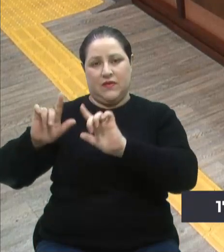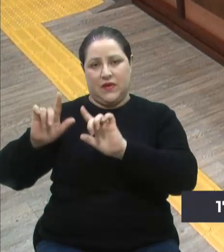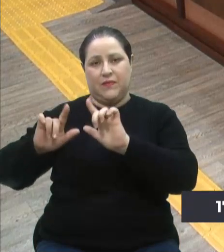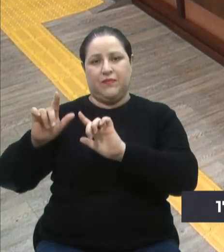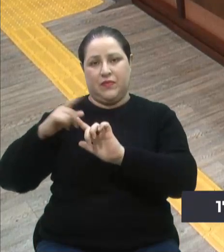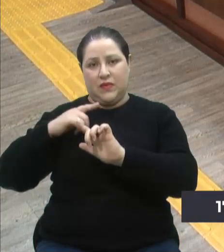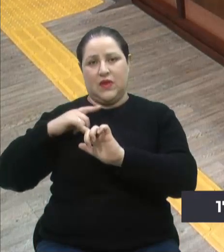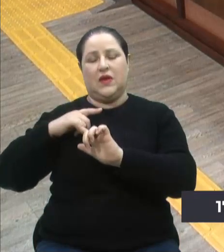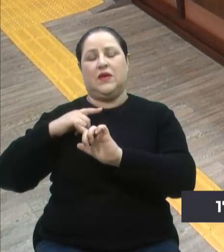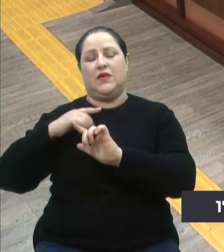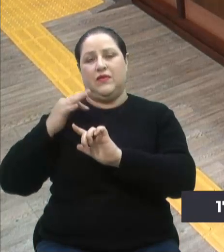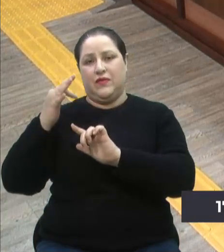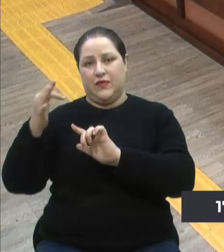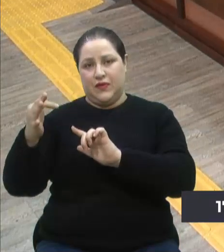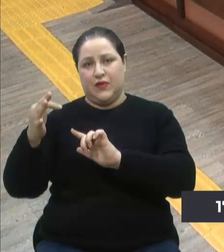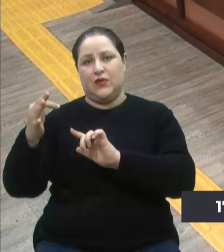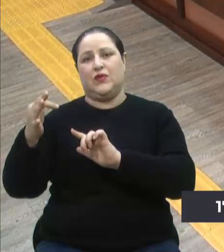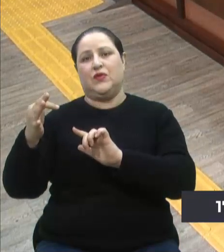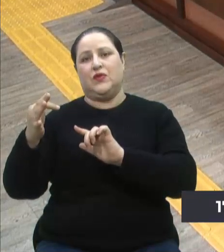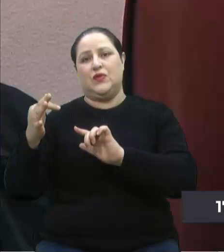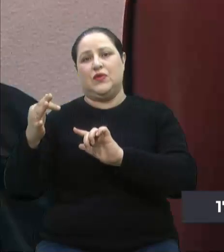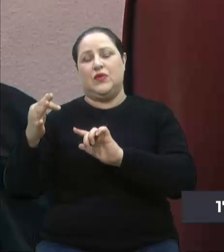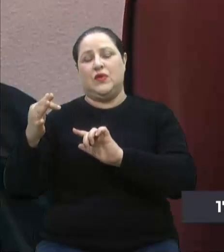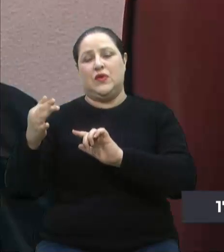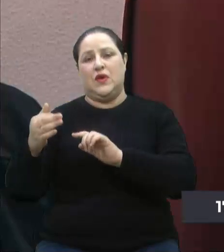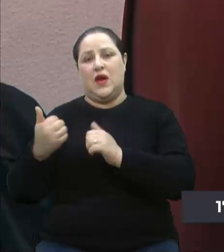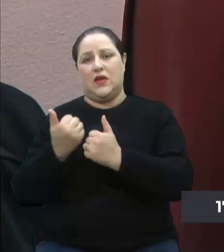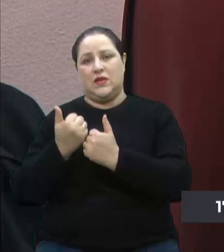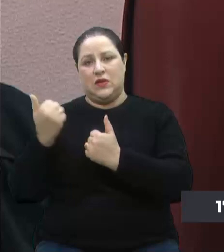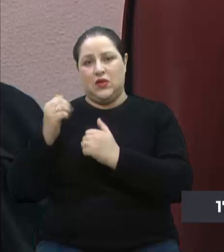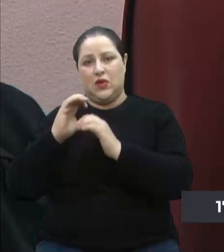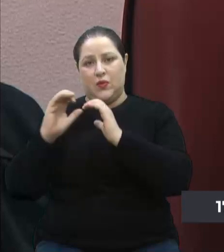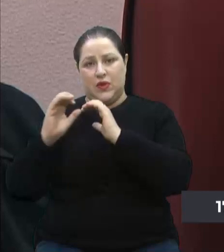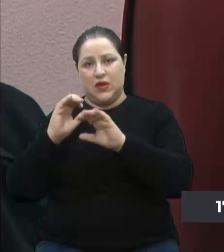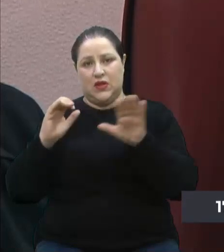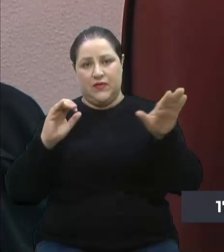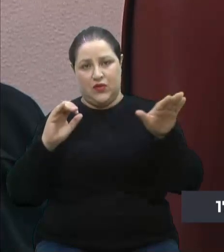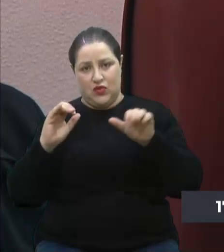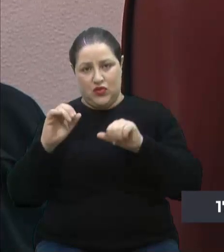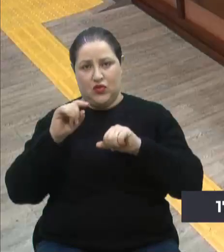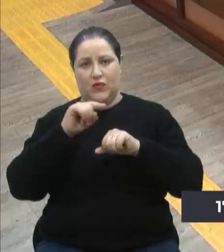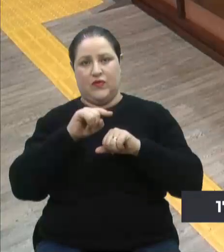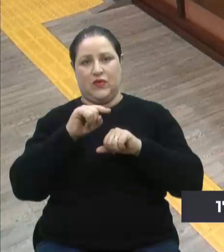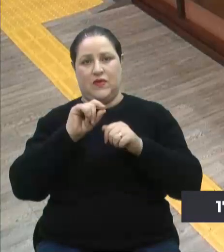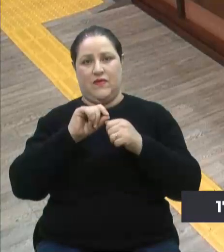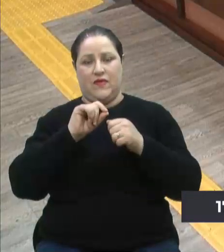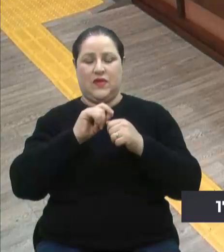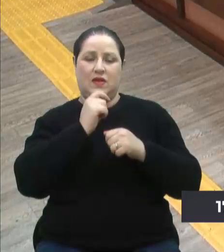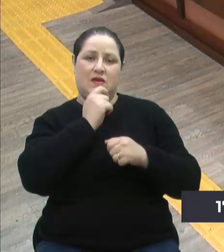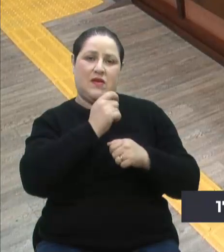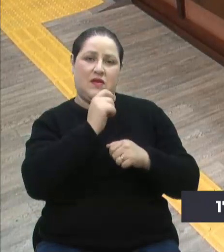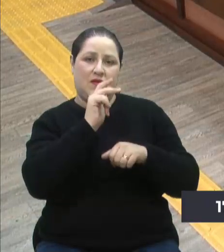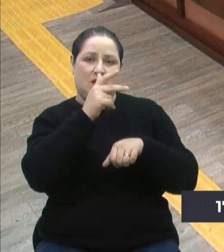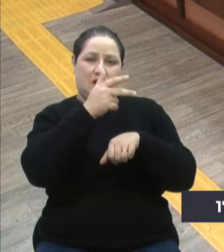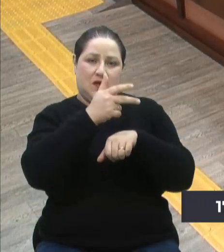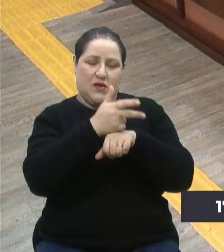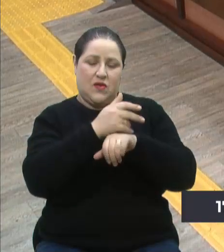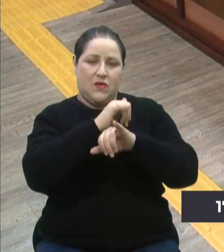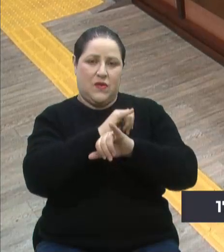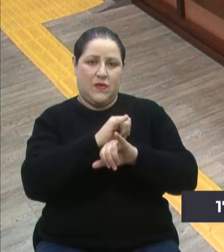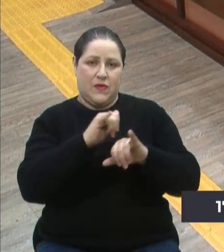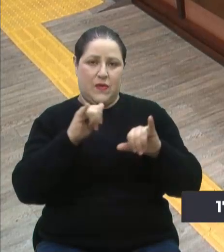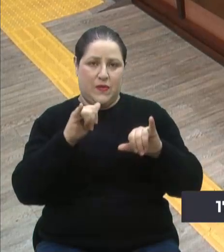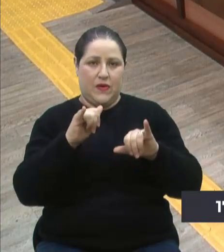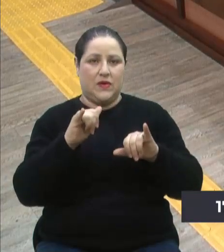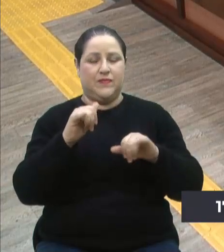acioná-lo para gravar algo para também ajudar na divulgação isso agradeço muito engajamento da casa de vocês com essa